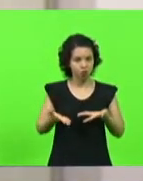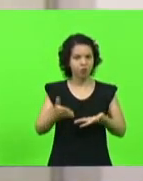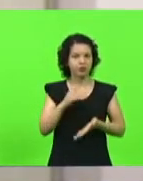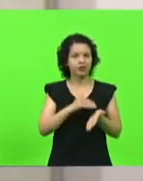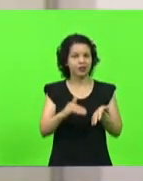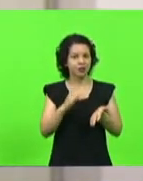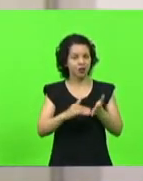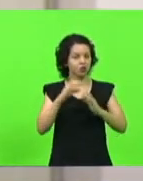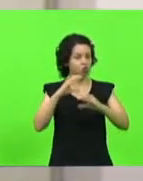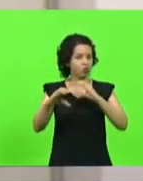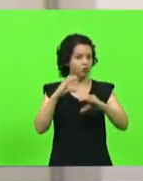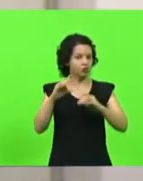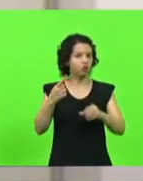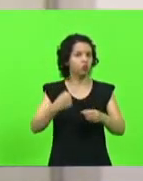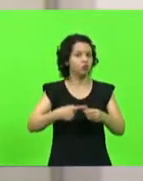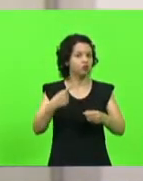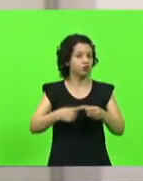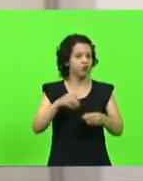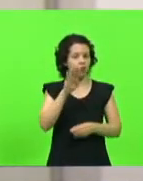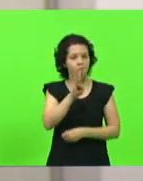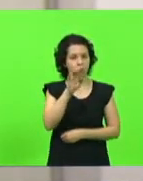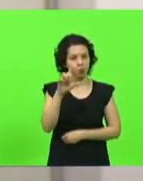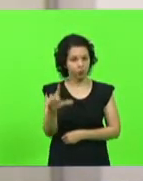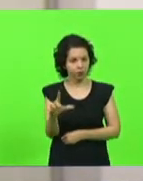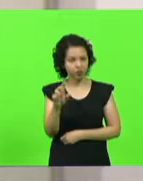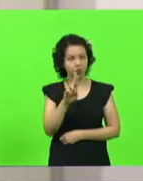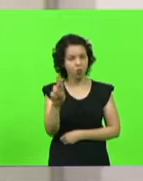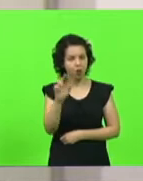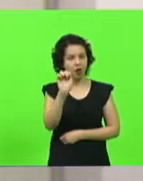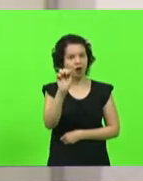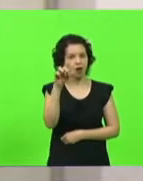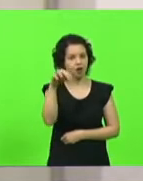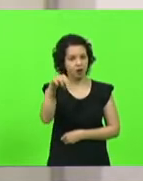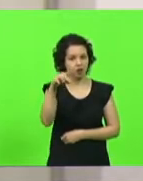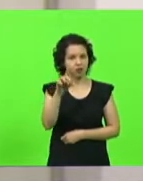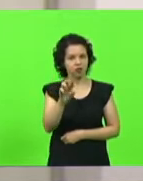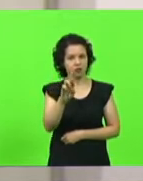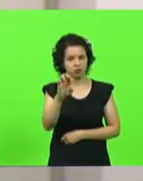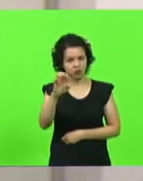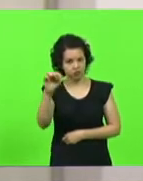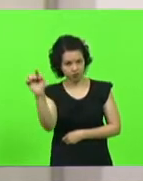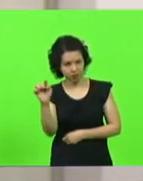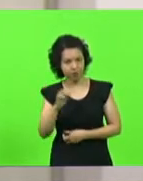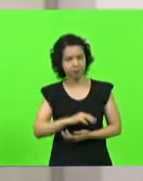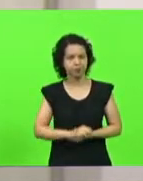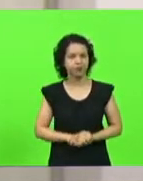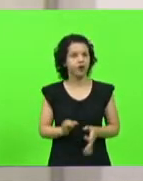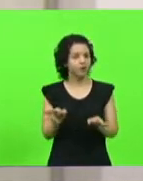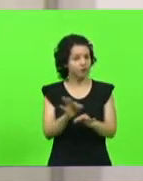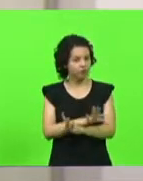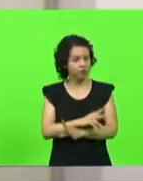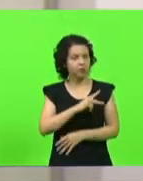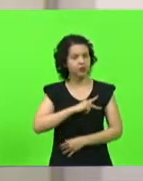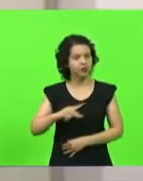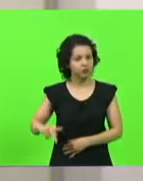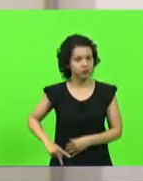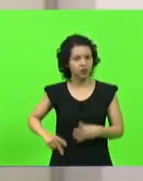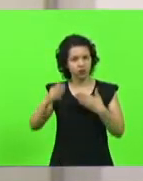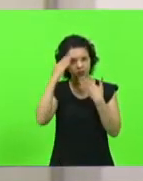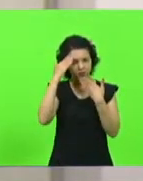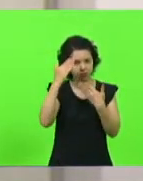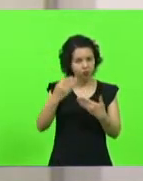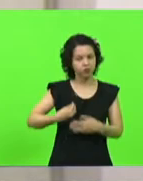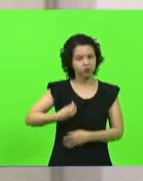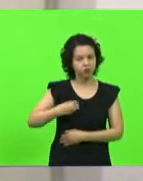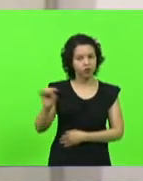de Comunicação do município de Blumenau, André Espezin. Finalizando, o senhor presidente agradeceu a presença das autoridades com assento à mesa